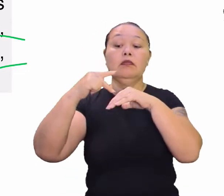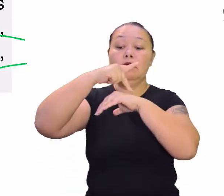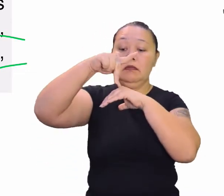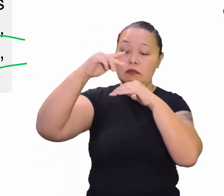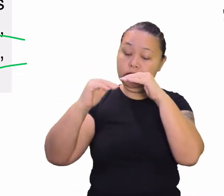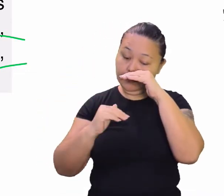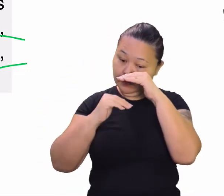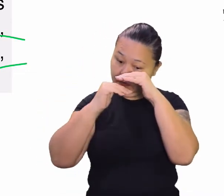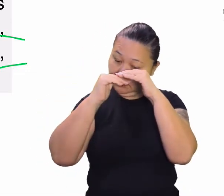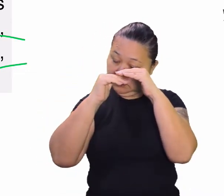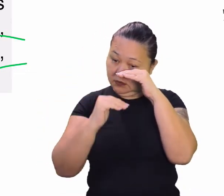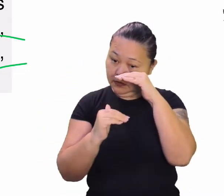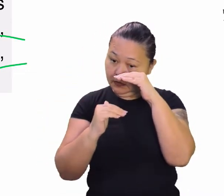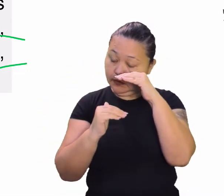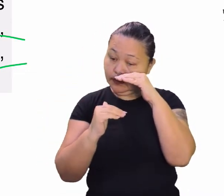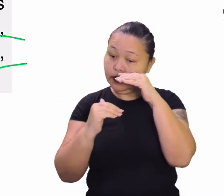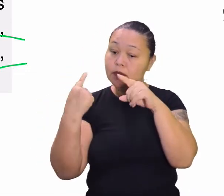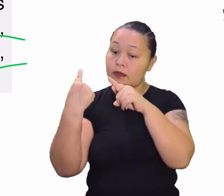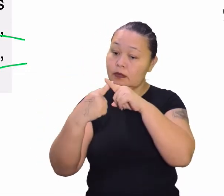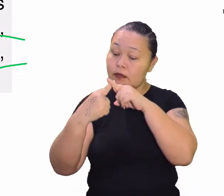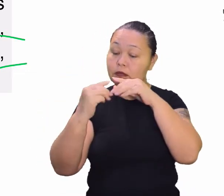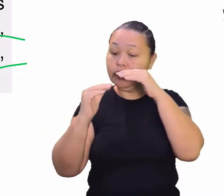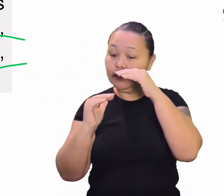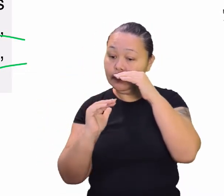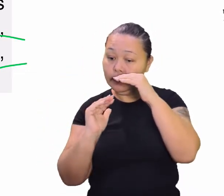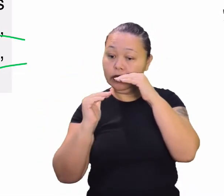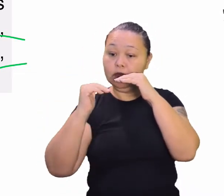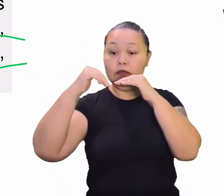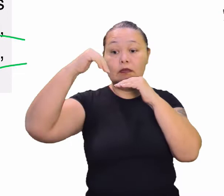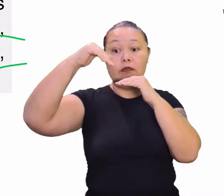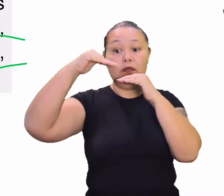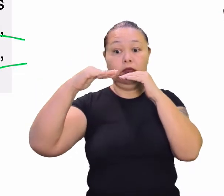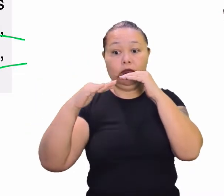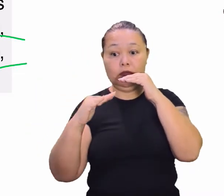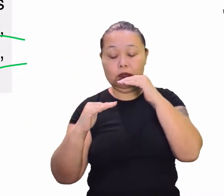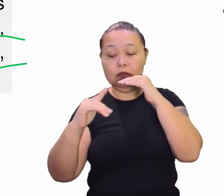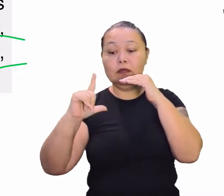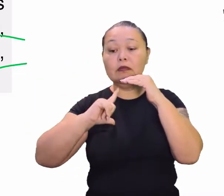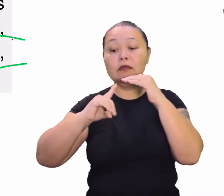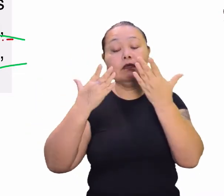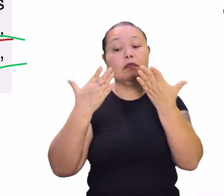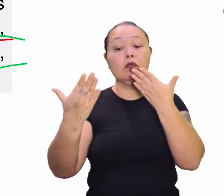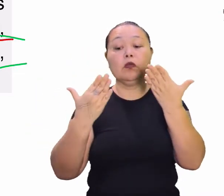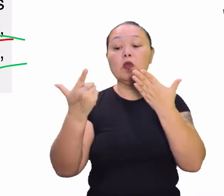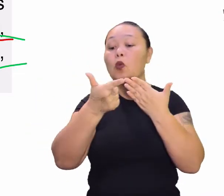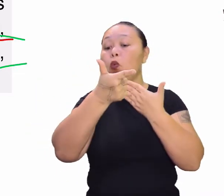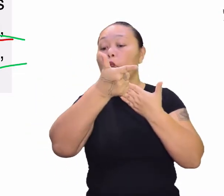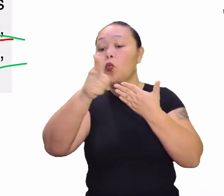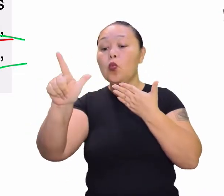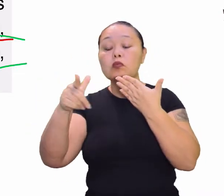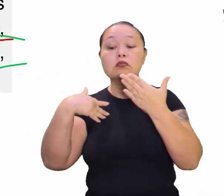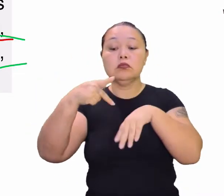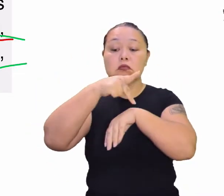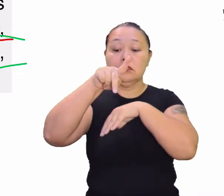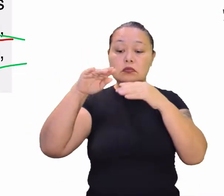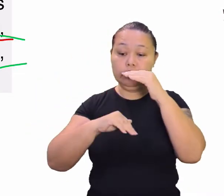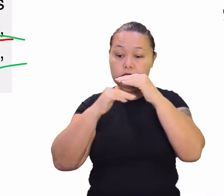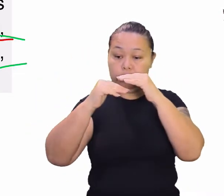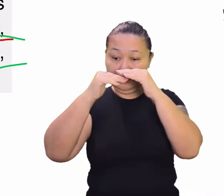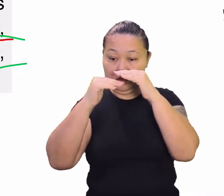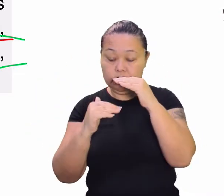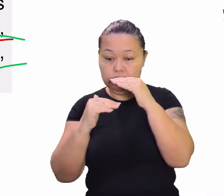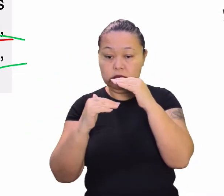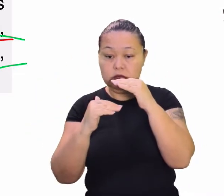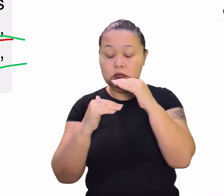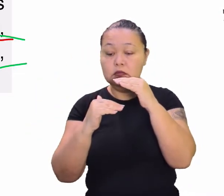países subdesenvolvidos. Mas por que são chamados emergentes? Porque se comparado com os demais países